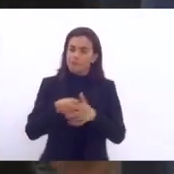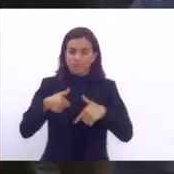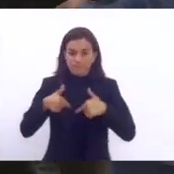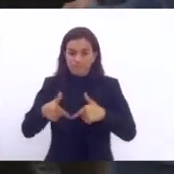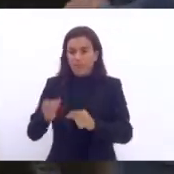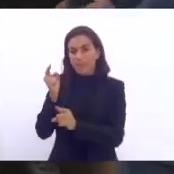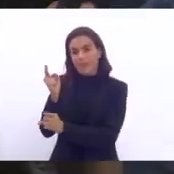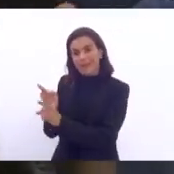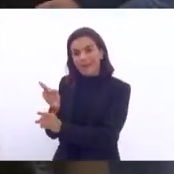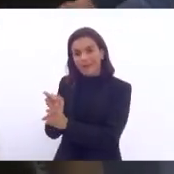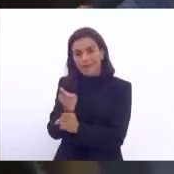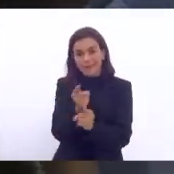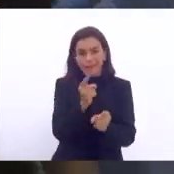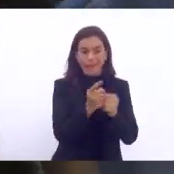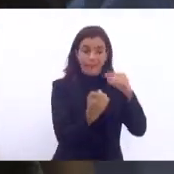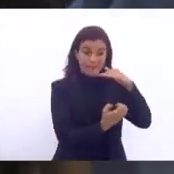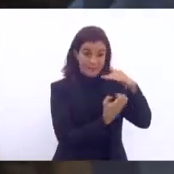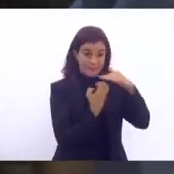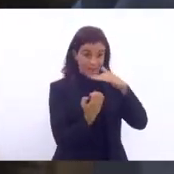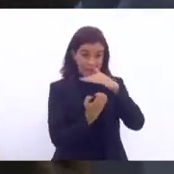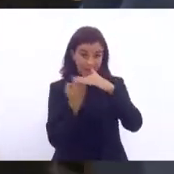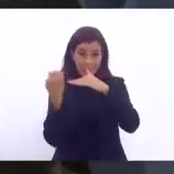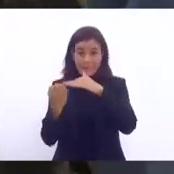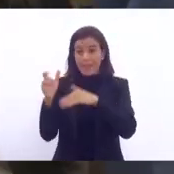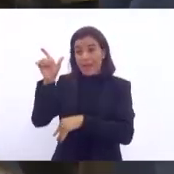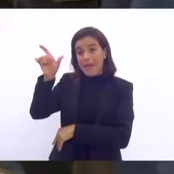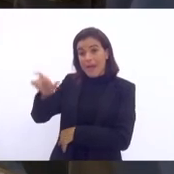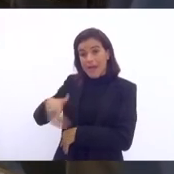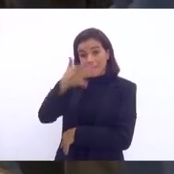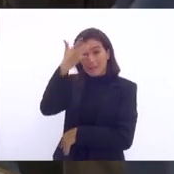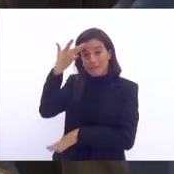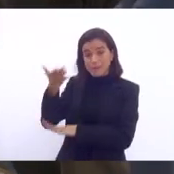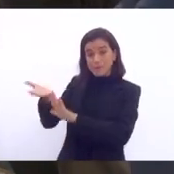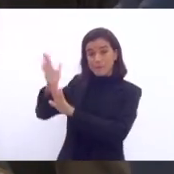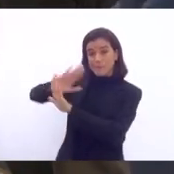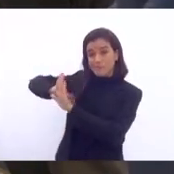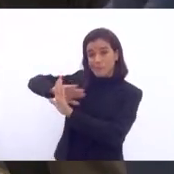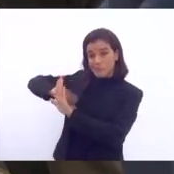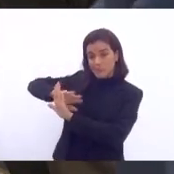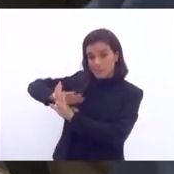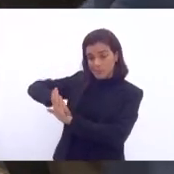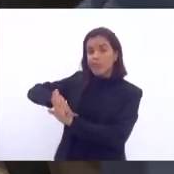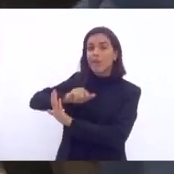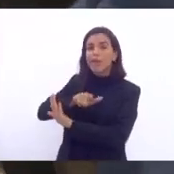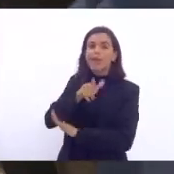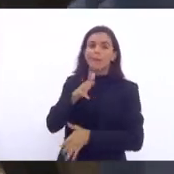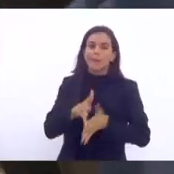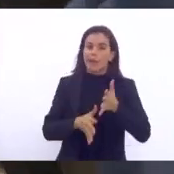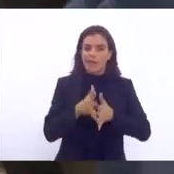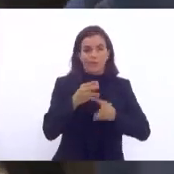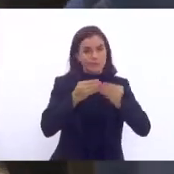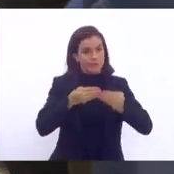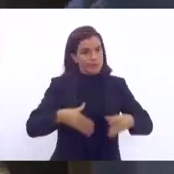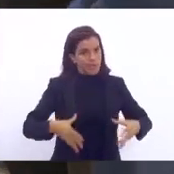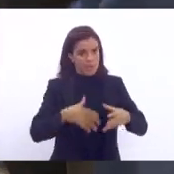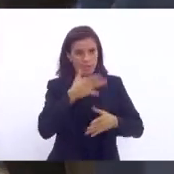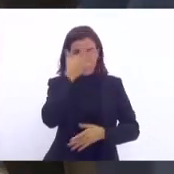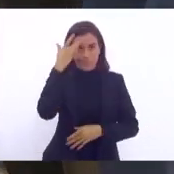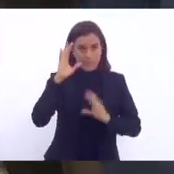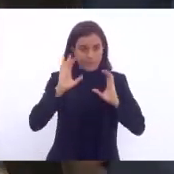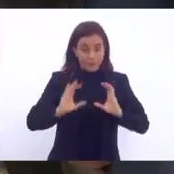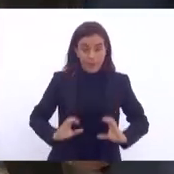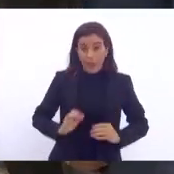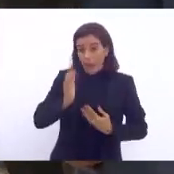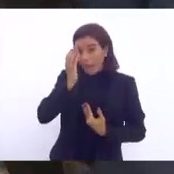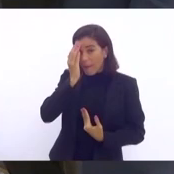laranjas, as pessoas que operavam isso e que na ponta prejudicavam o cidadão. Queria fazer um agradecimento especial aos meus irmãos,